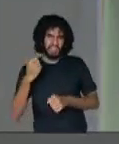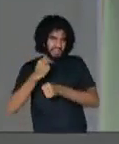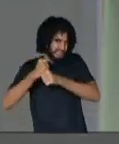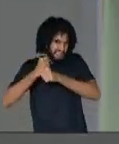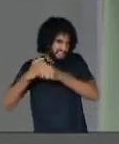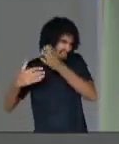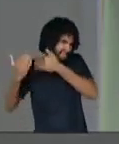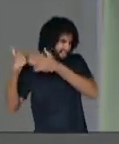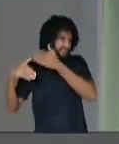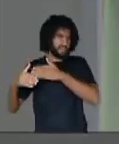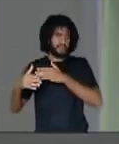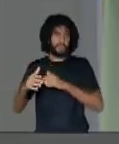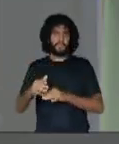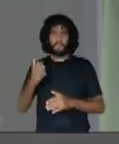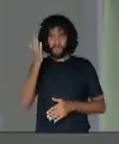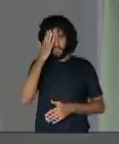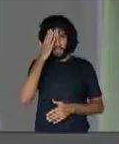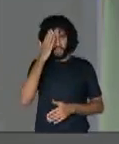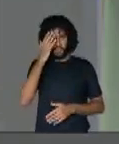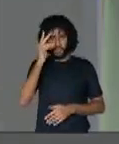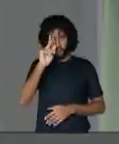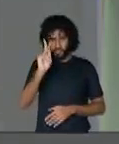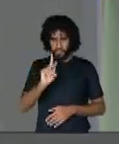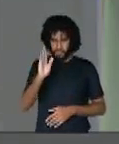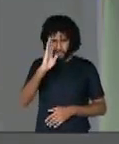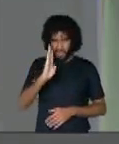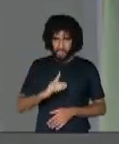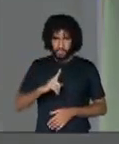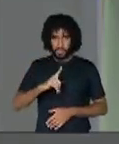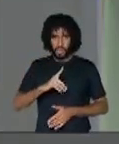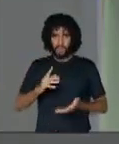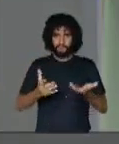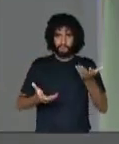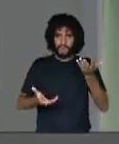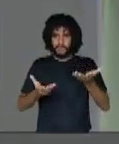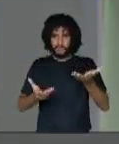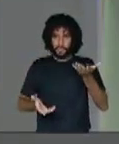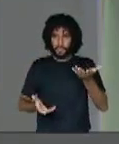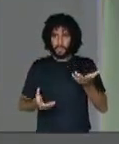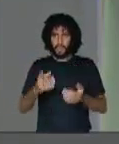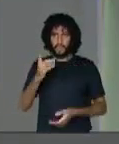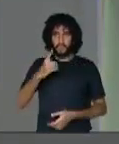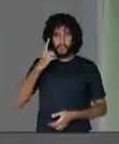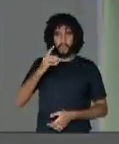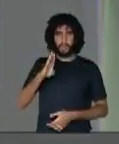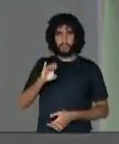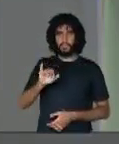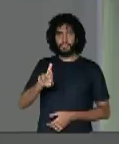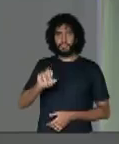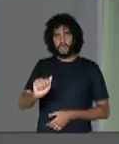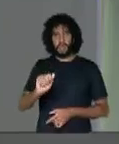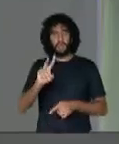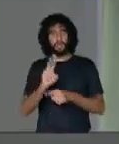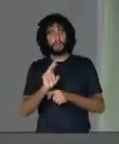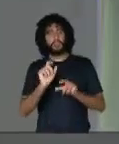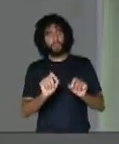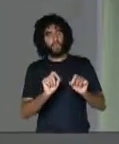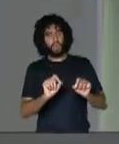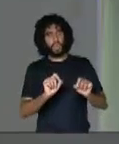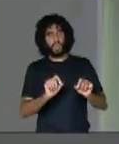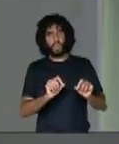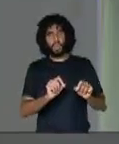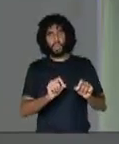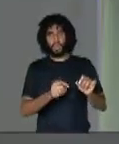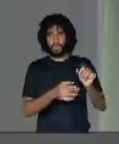país onde tem muitas desigualdades. Passamos o tempo todo, deputado Bira do Pindaré, defendendo a segurança